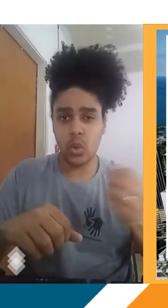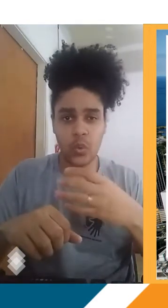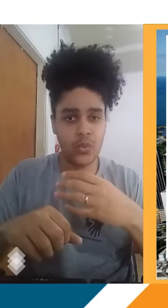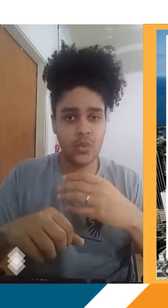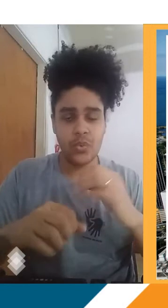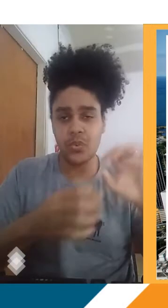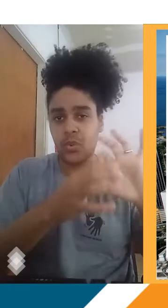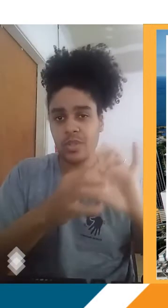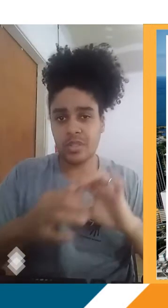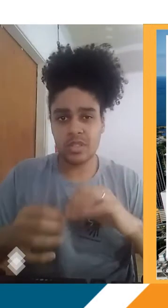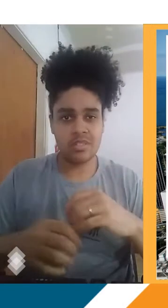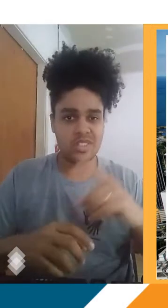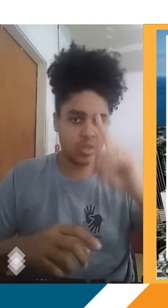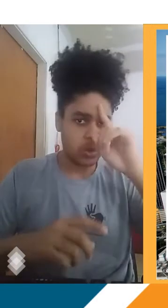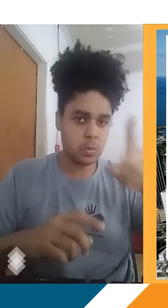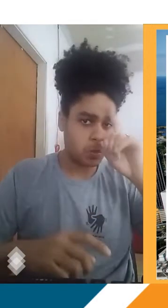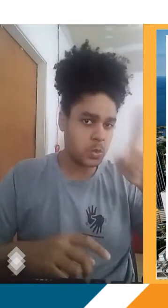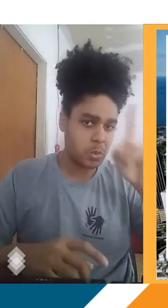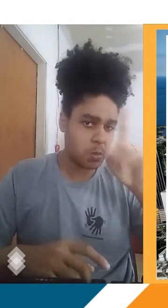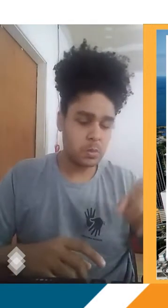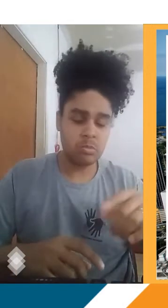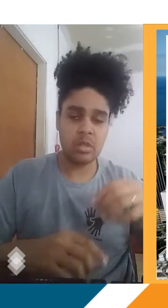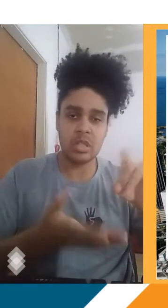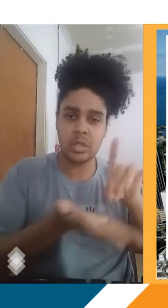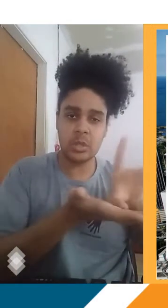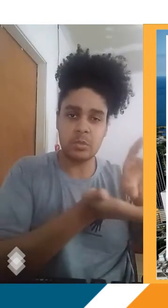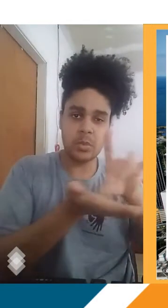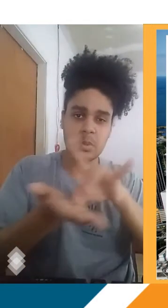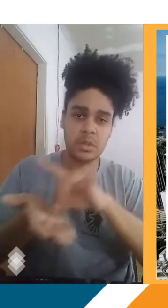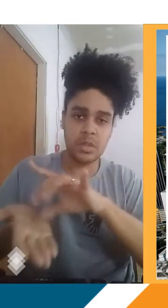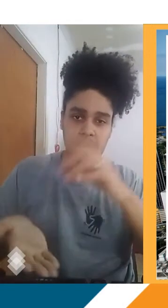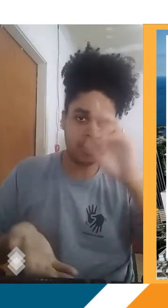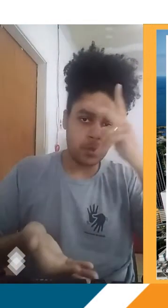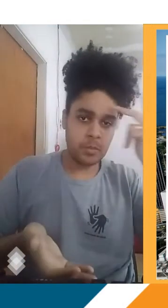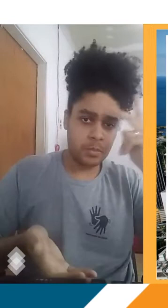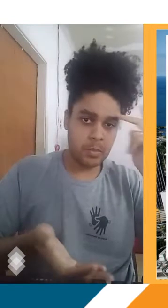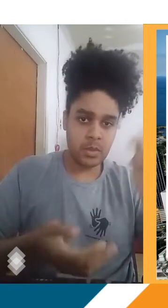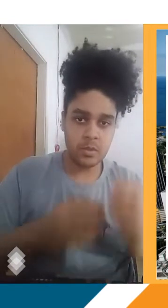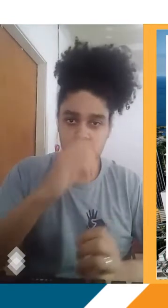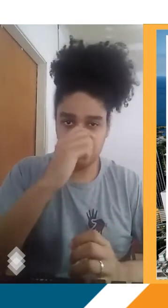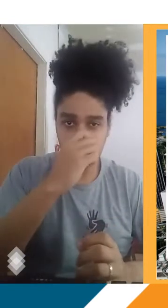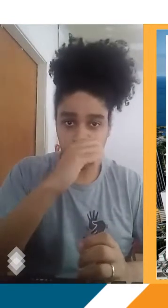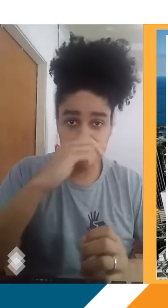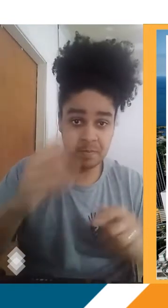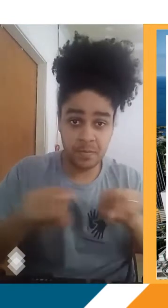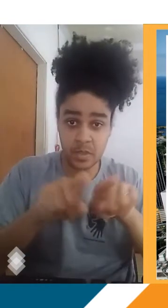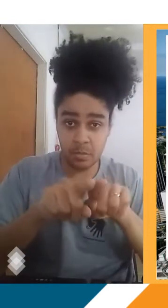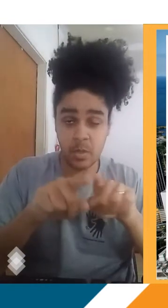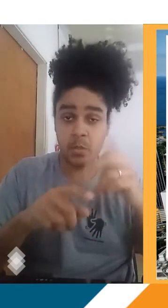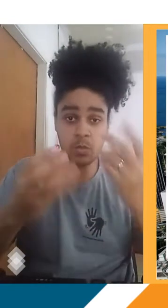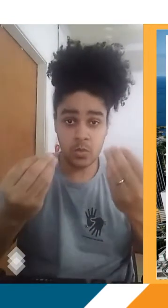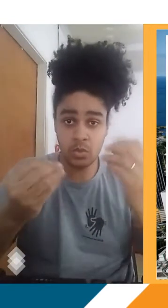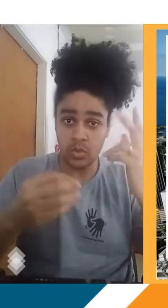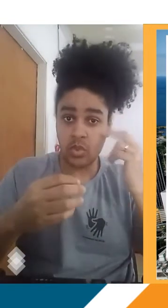cidade, demolindo cortiços, expulsando pessoas que não se adaptavam àquela condição. Inclusive, uma campanha